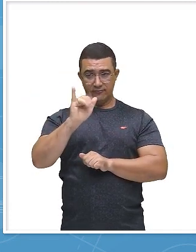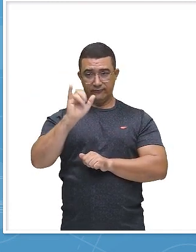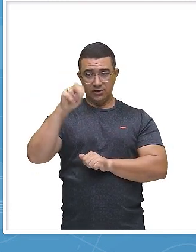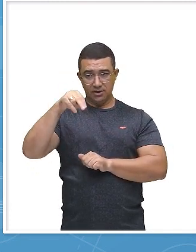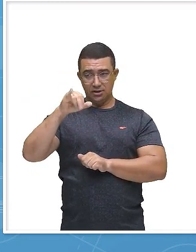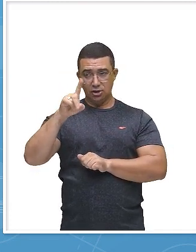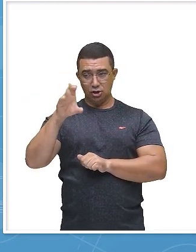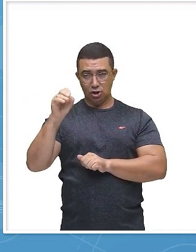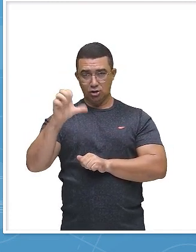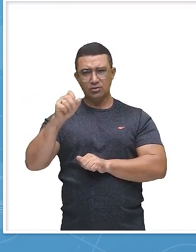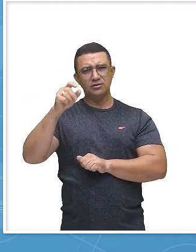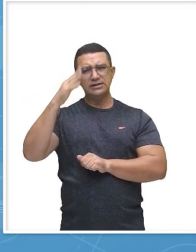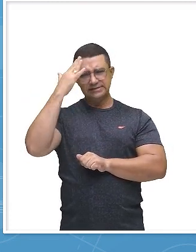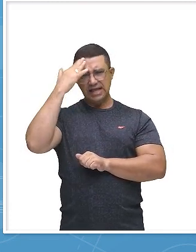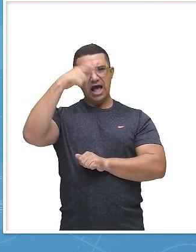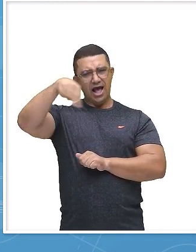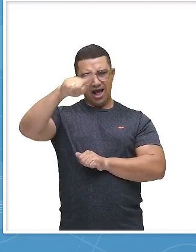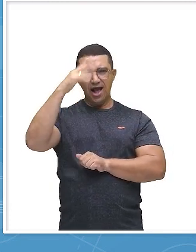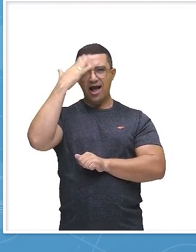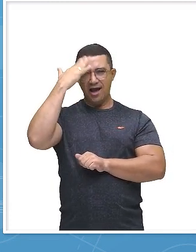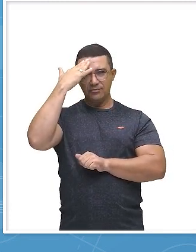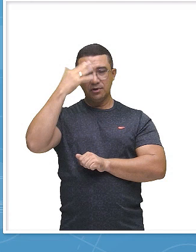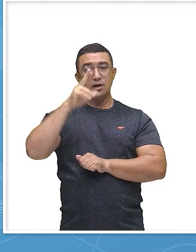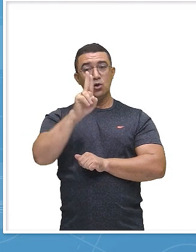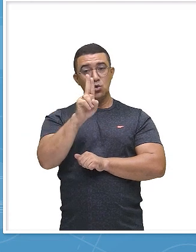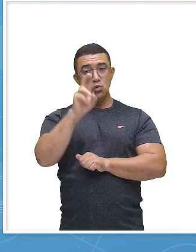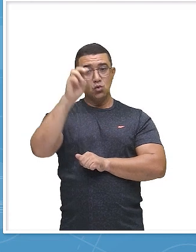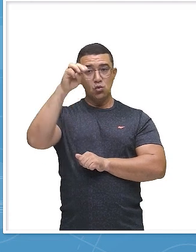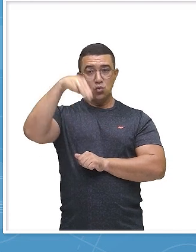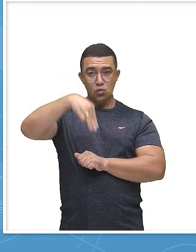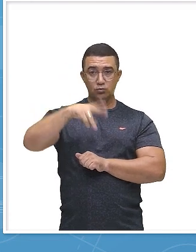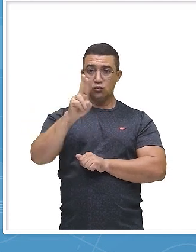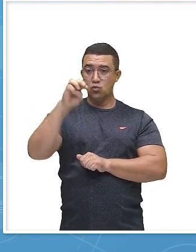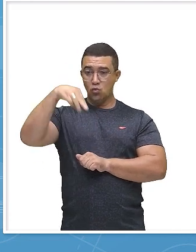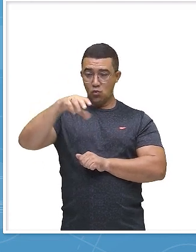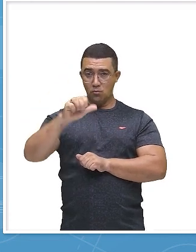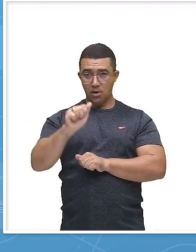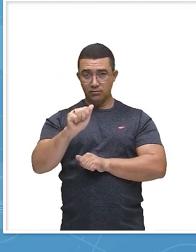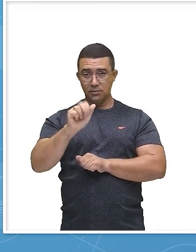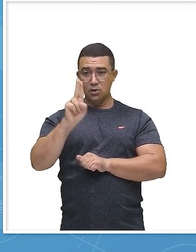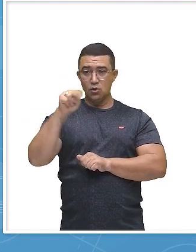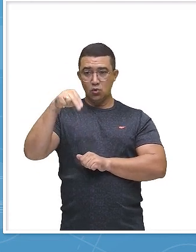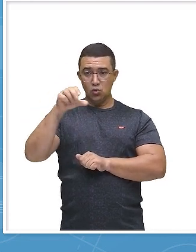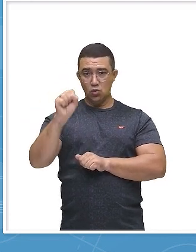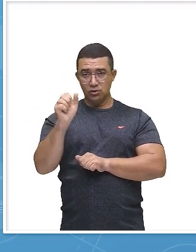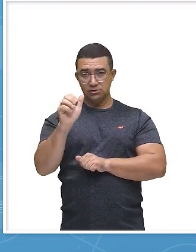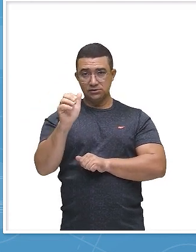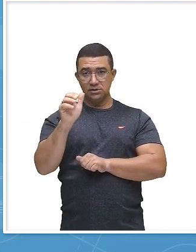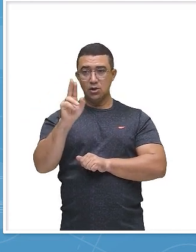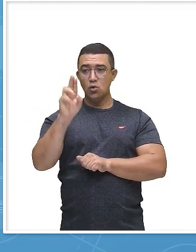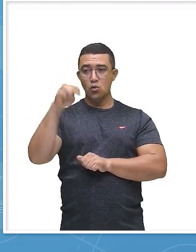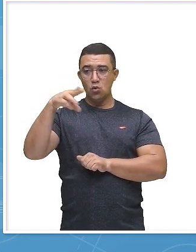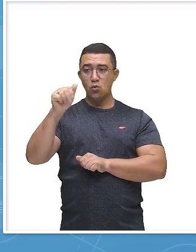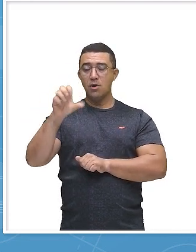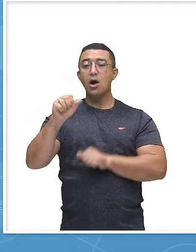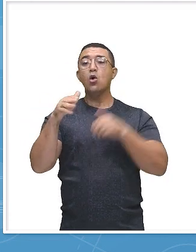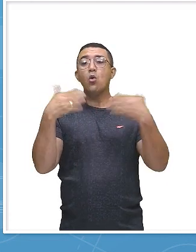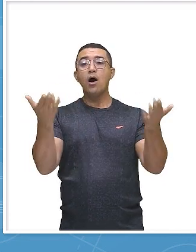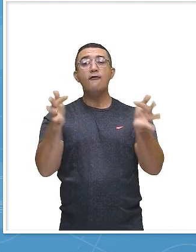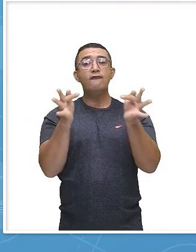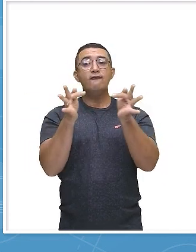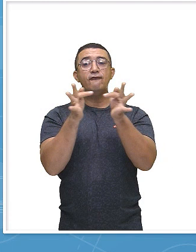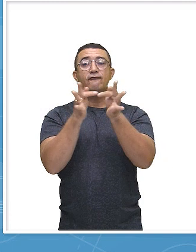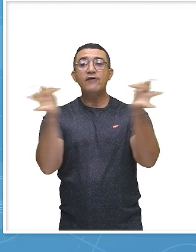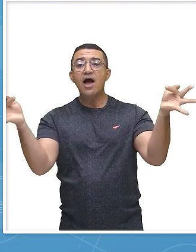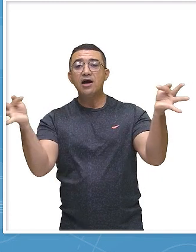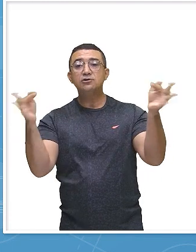sabe, mas eu vou dar essa cola. É um, uma, uns e umas. Qual é a frase aqui em que eu encontro só esse tipo de artigo?